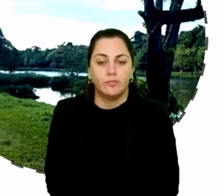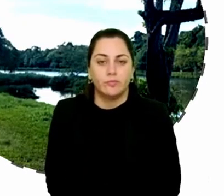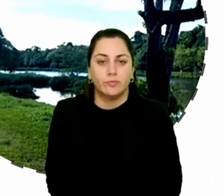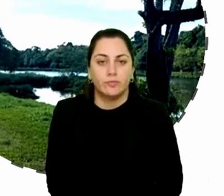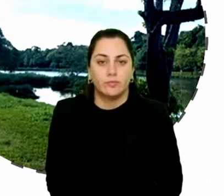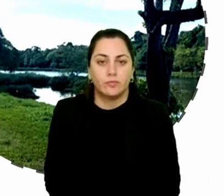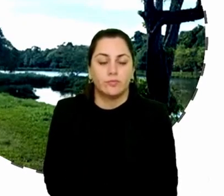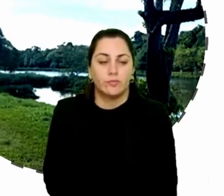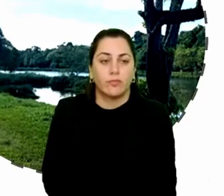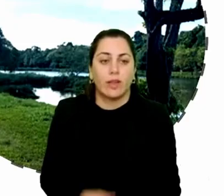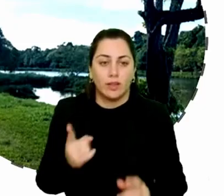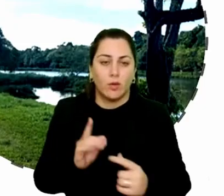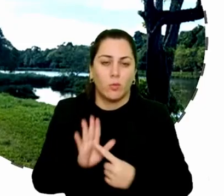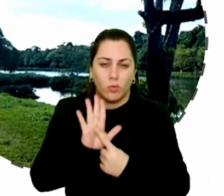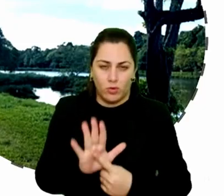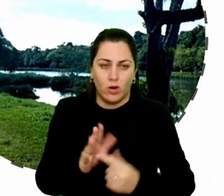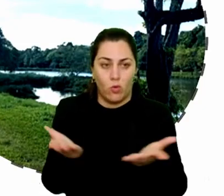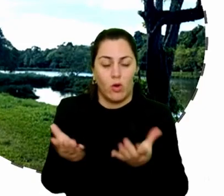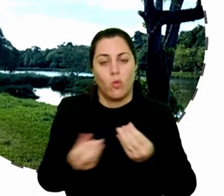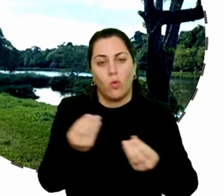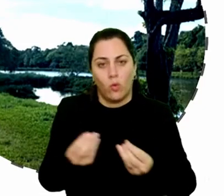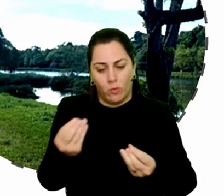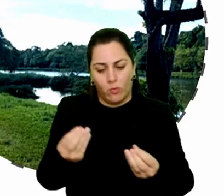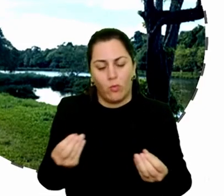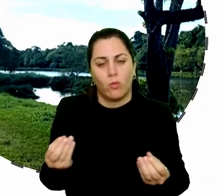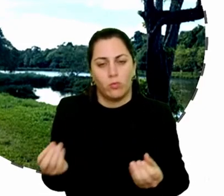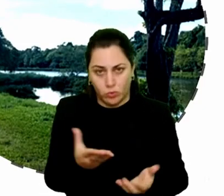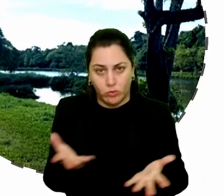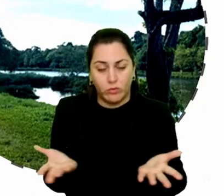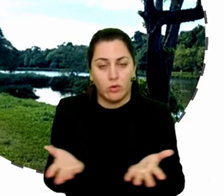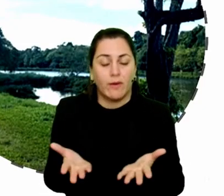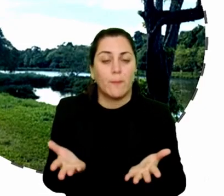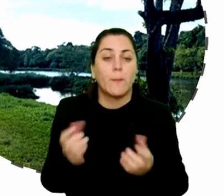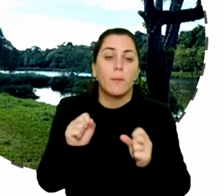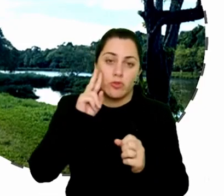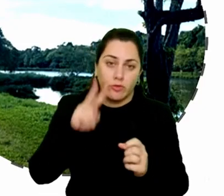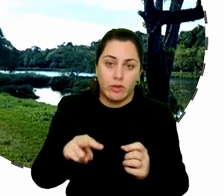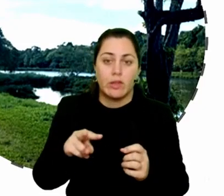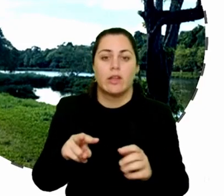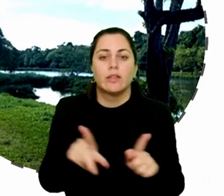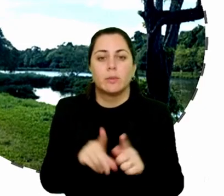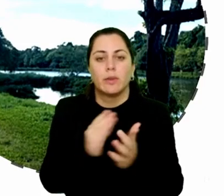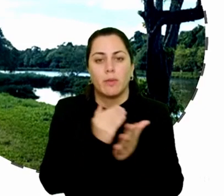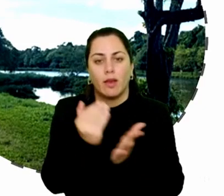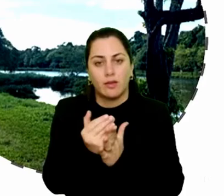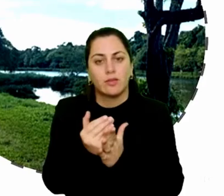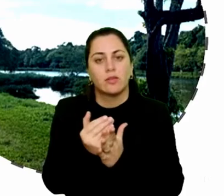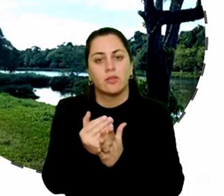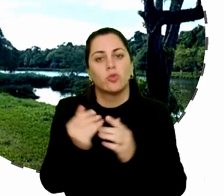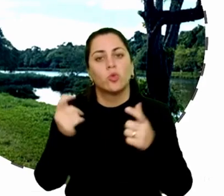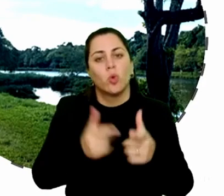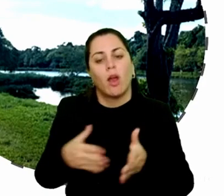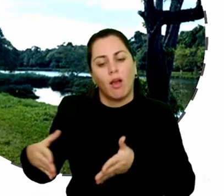Então, nesse recorte da implantação de situação atual, vocês podem ver um pouco mais ampliado esse